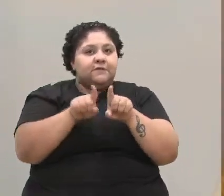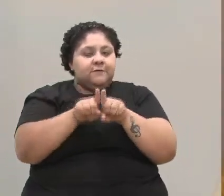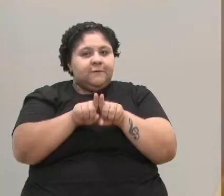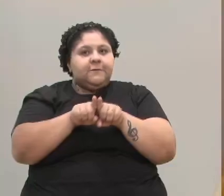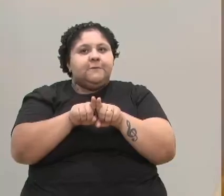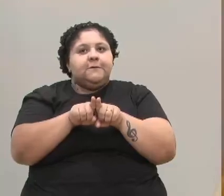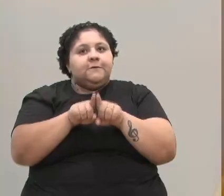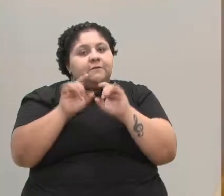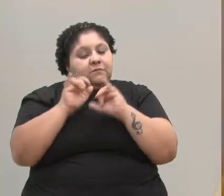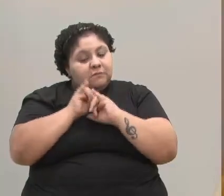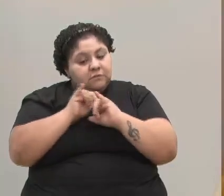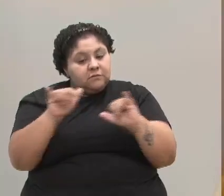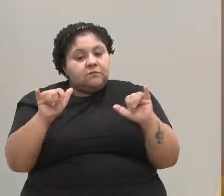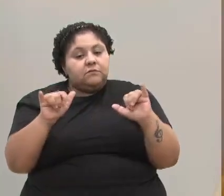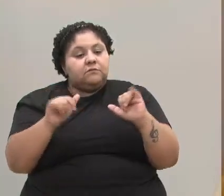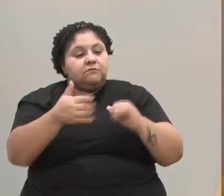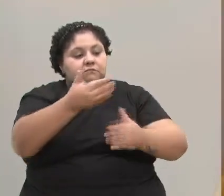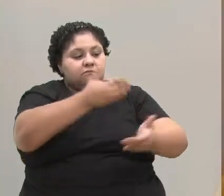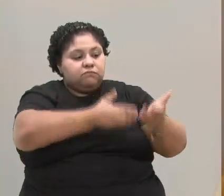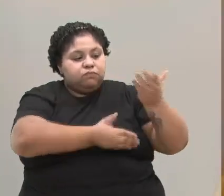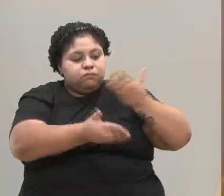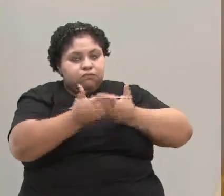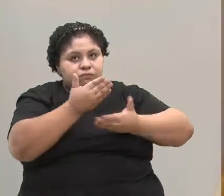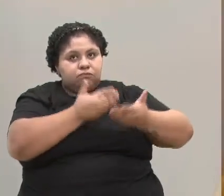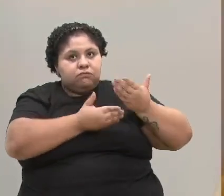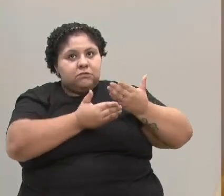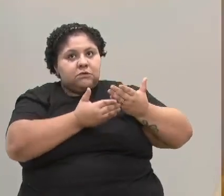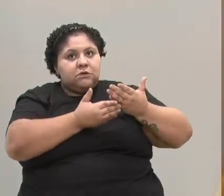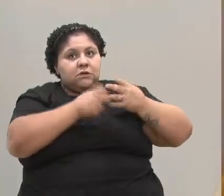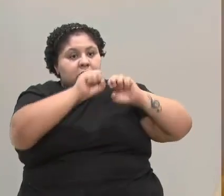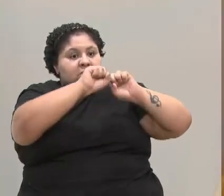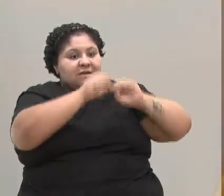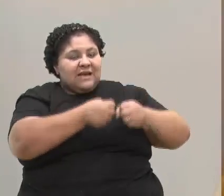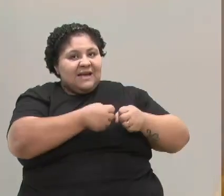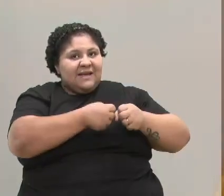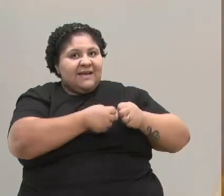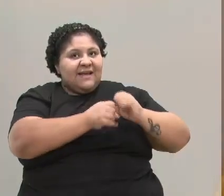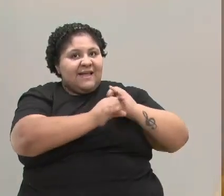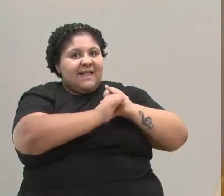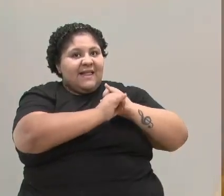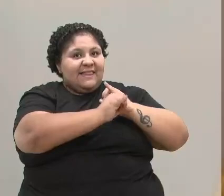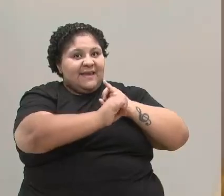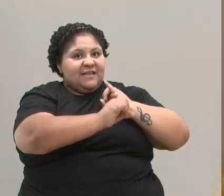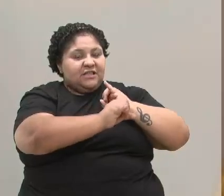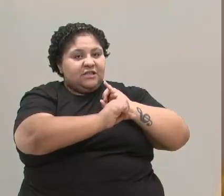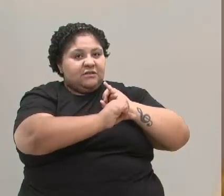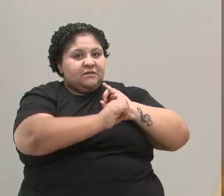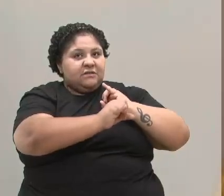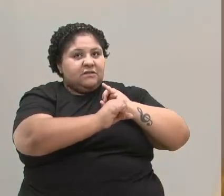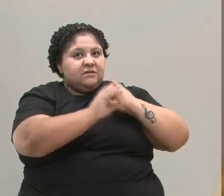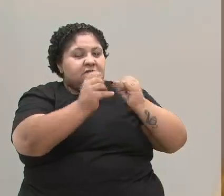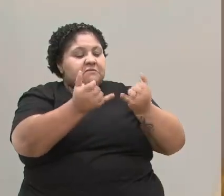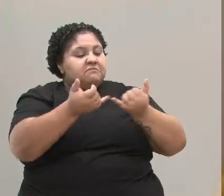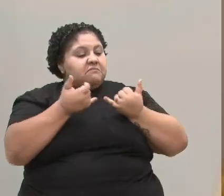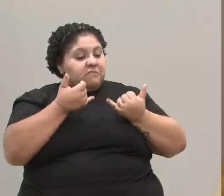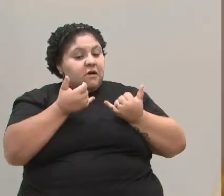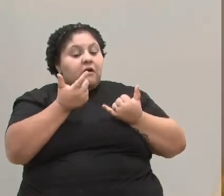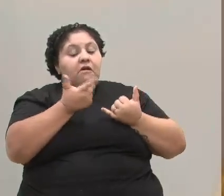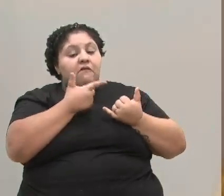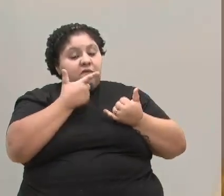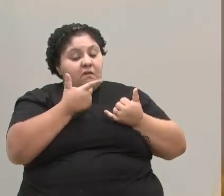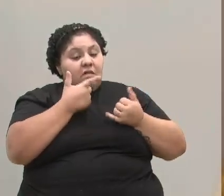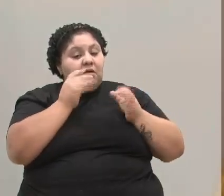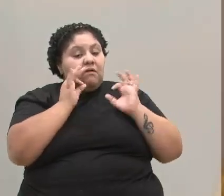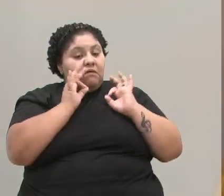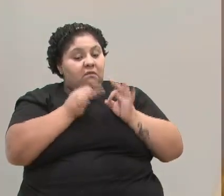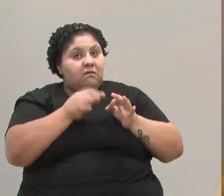a informação sobre o atendimento quando cai a internet e me passaram a certeza de que